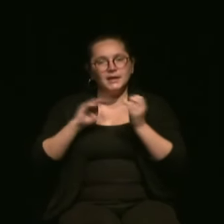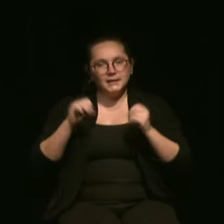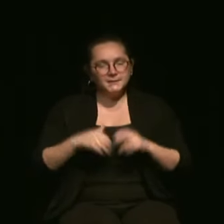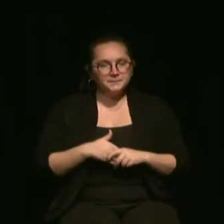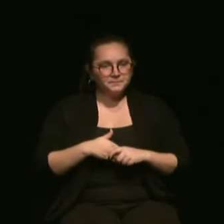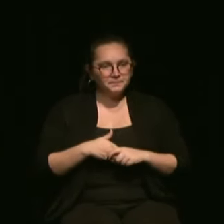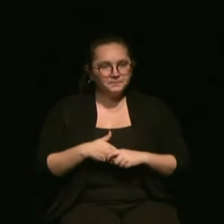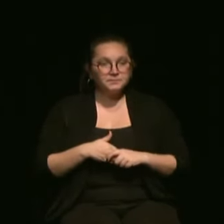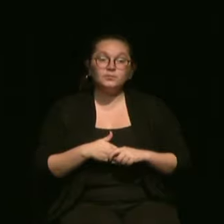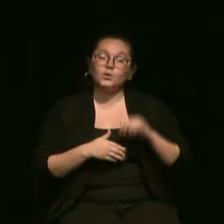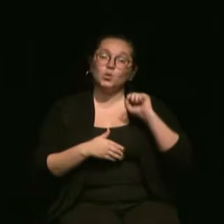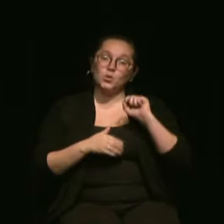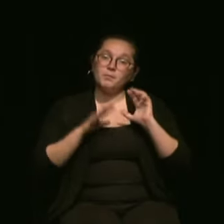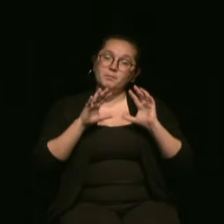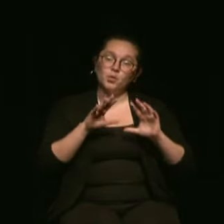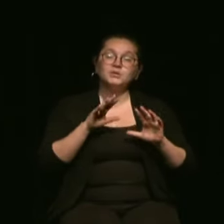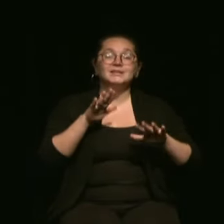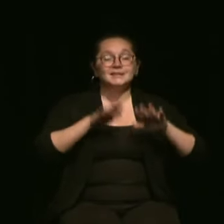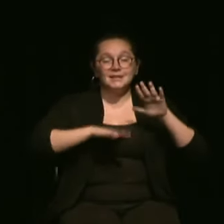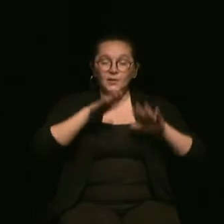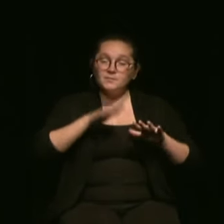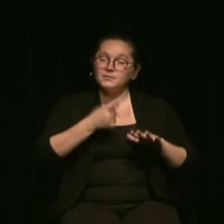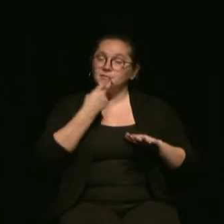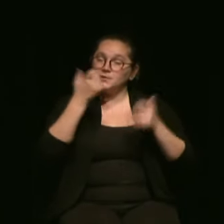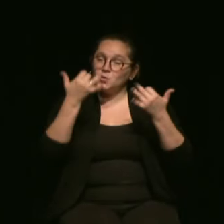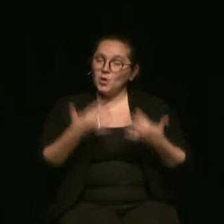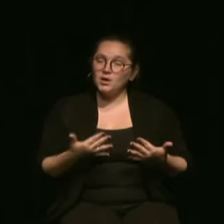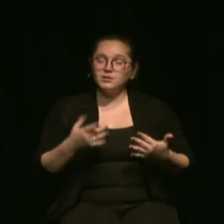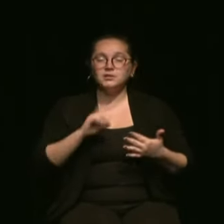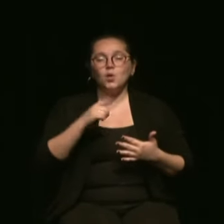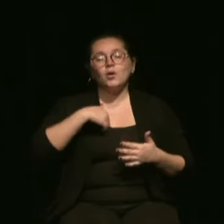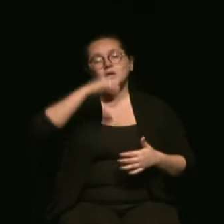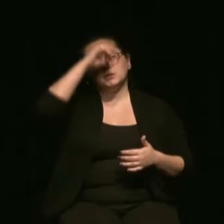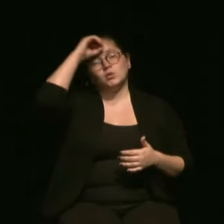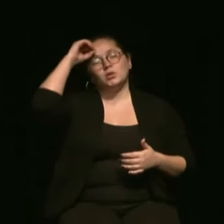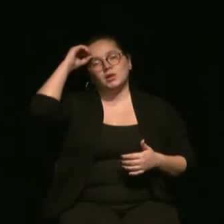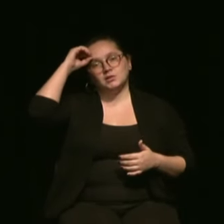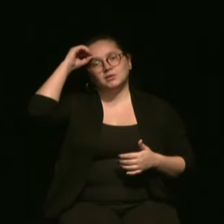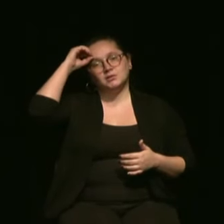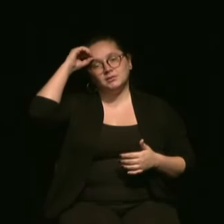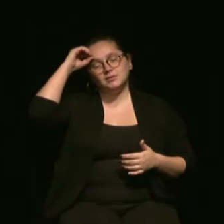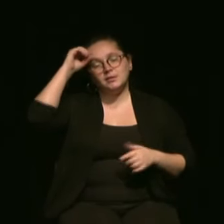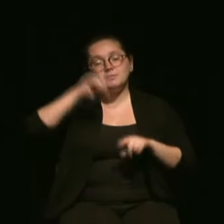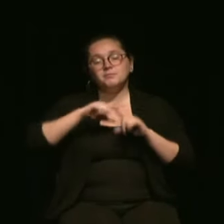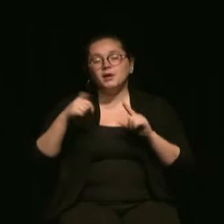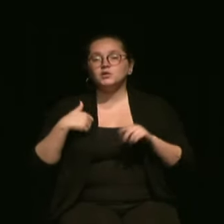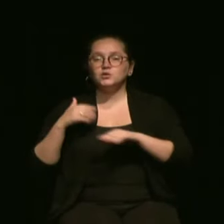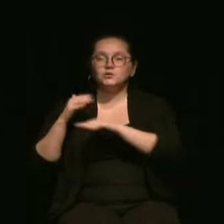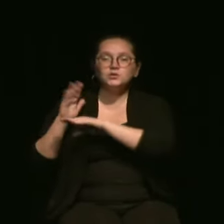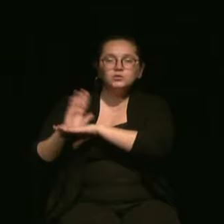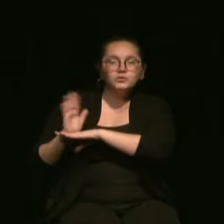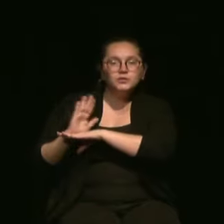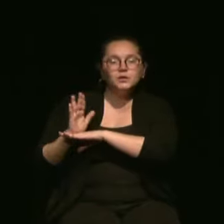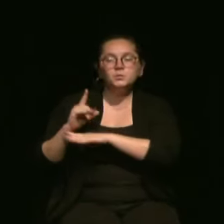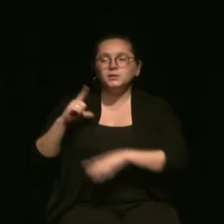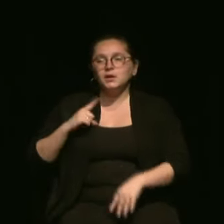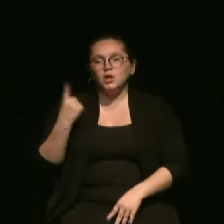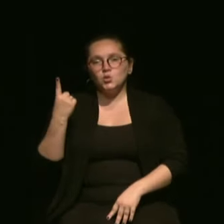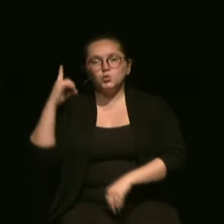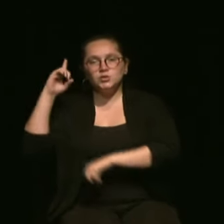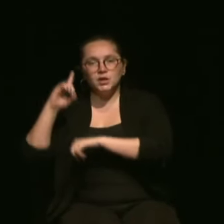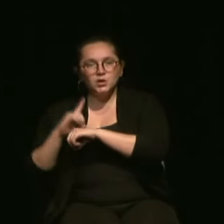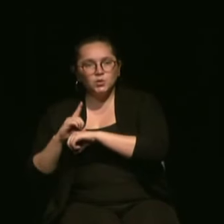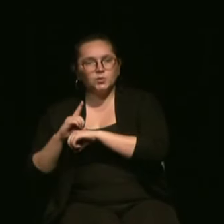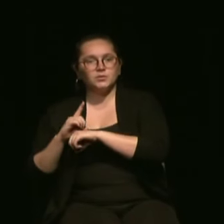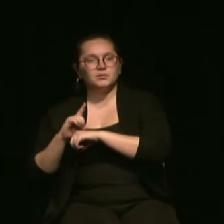O que talvez o Coutinho pudesse dizer, não há ingenuidade nisso, quer dizer, não há O filme tem um diretor, ele